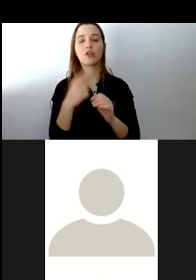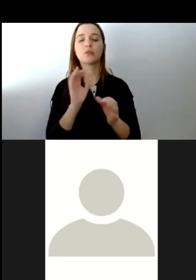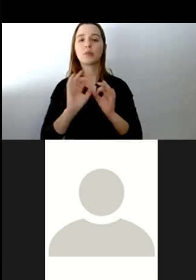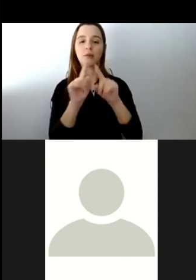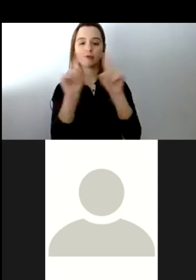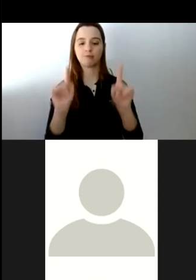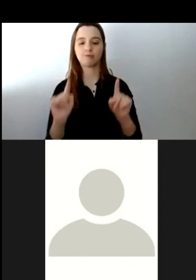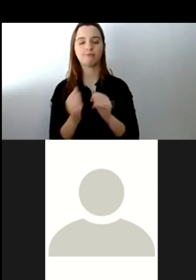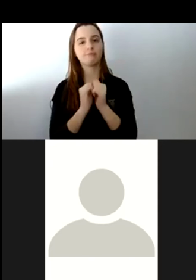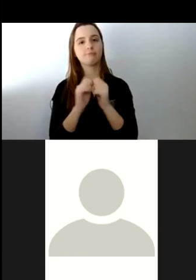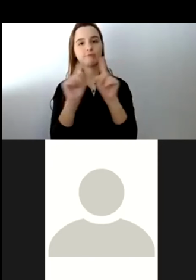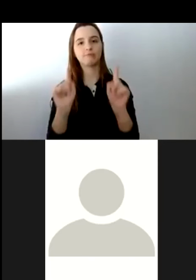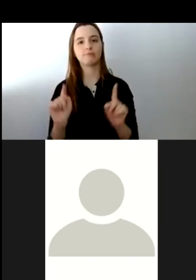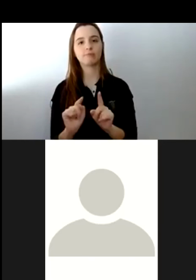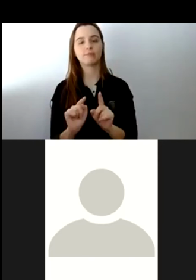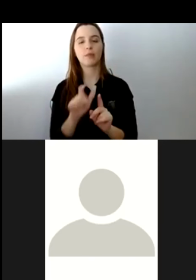que